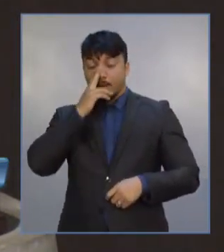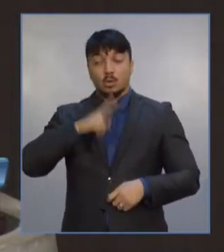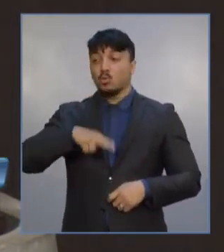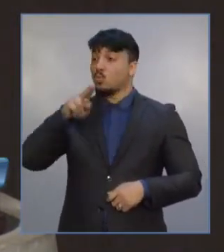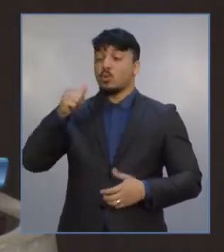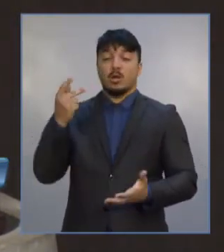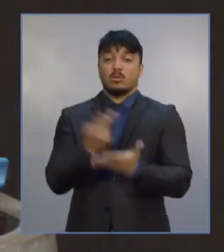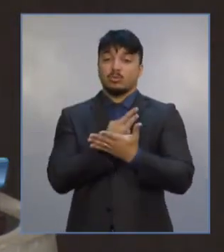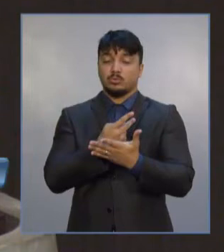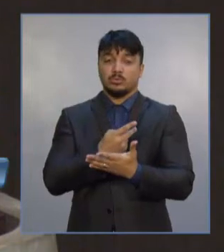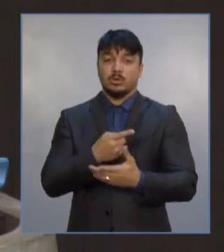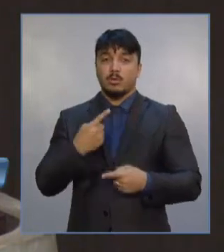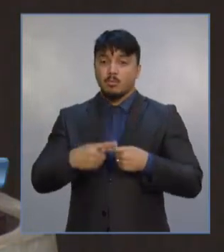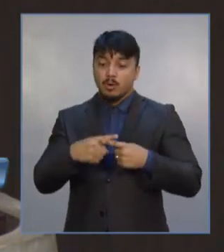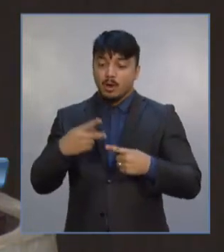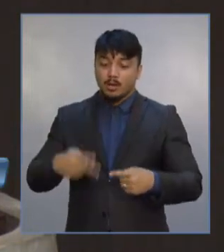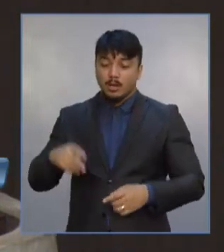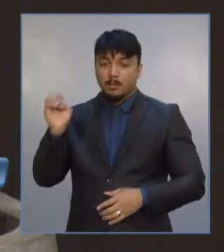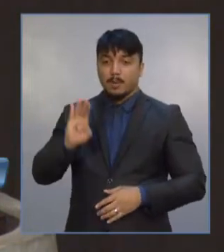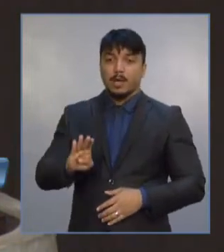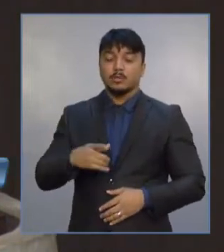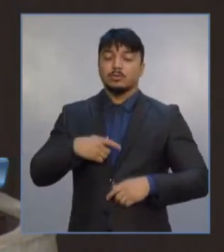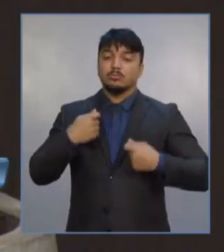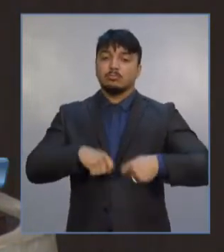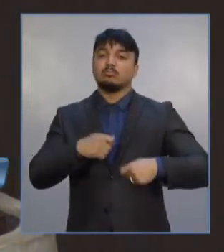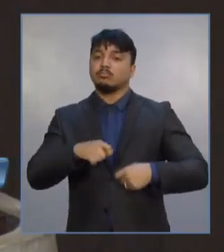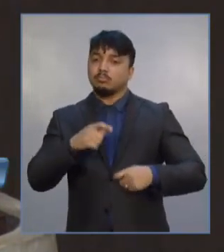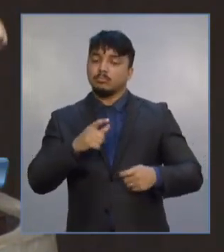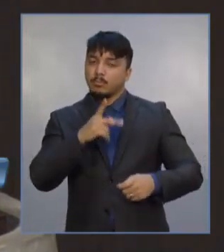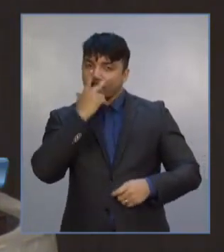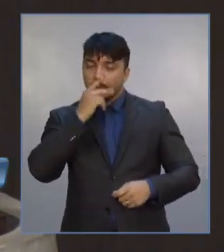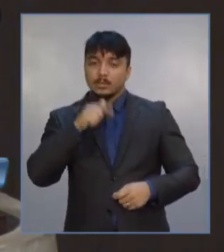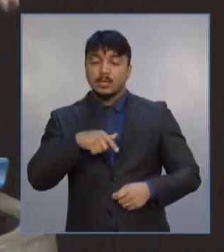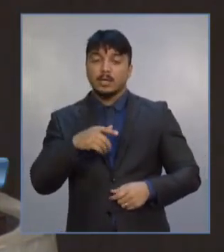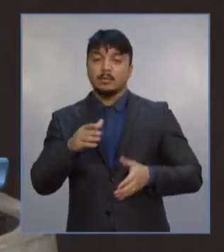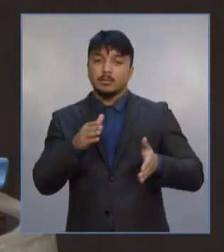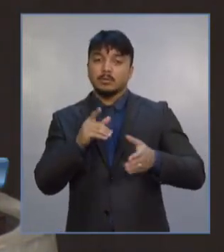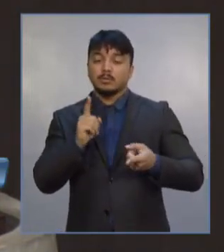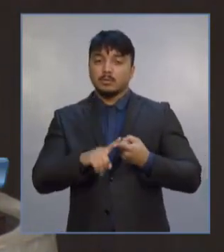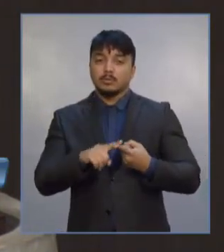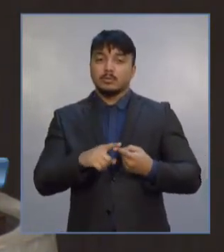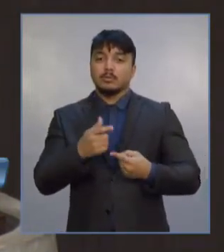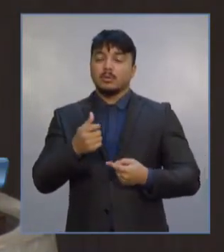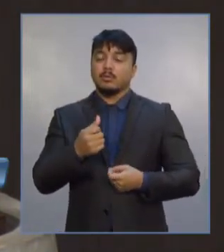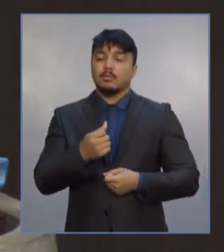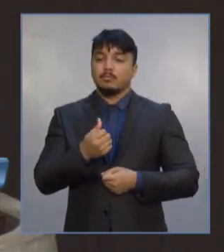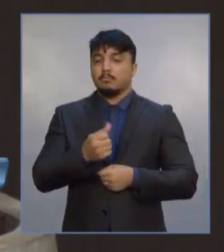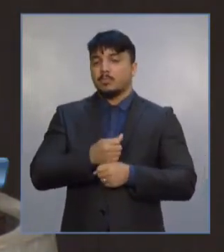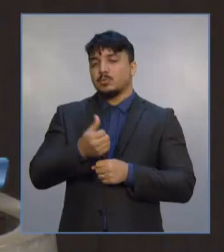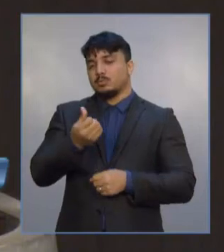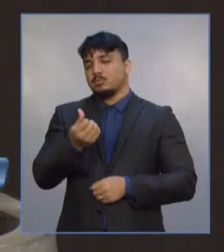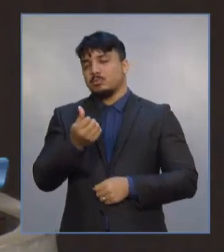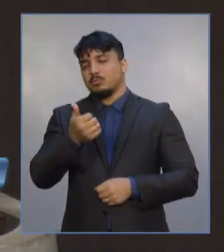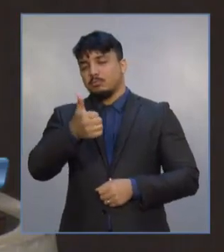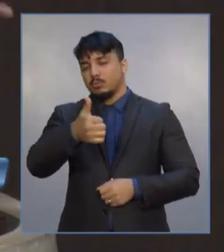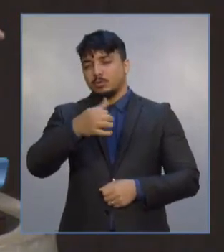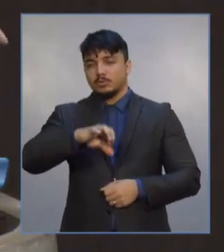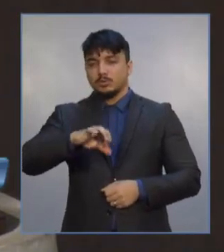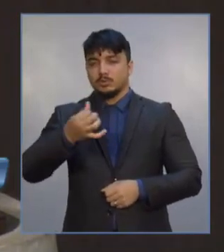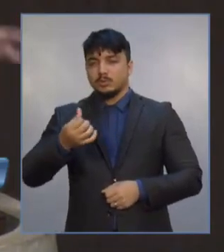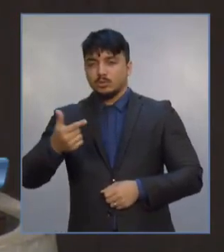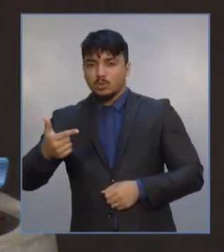até hoje feitas, porque o Brasil deve ao seu povo reformas como aquelas que estavam escritas em 62 e 64. Reforma